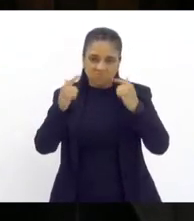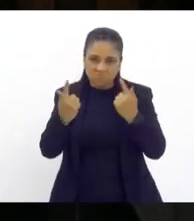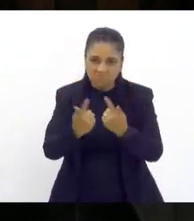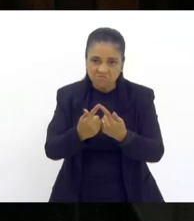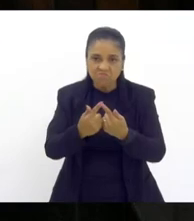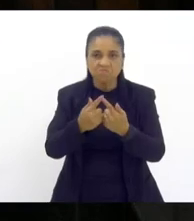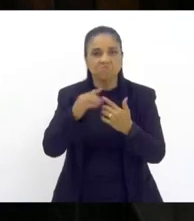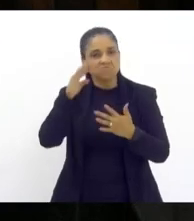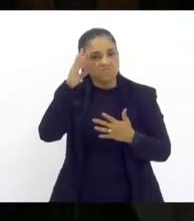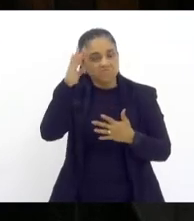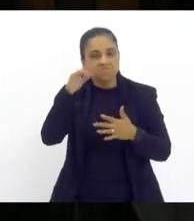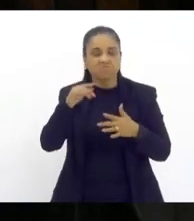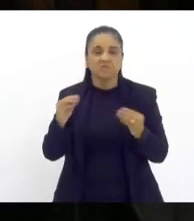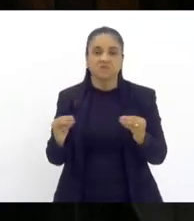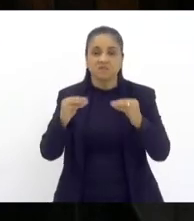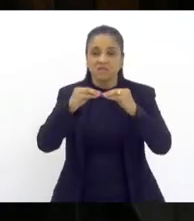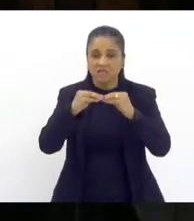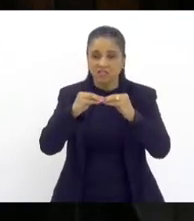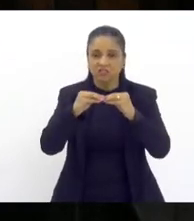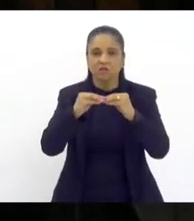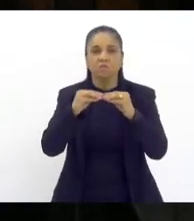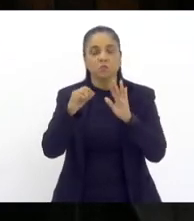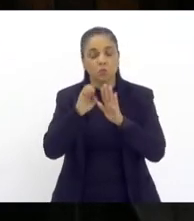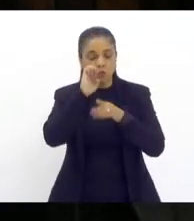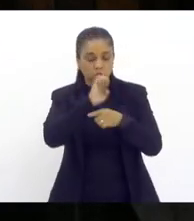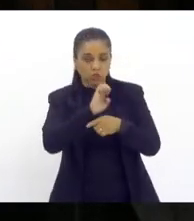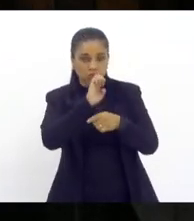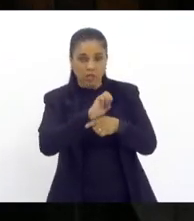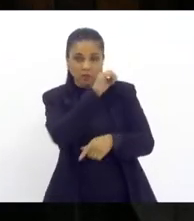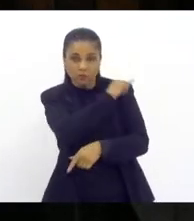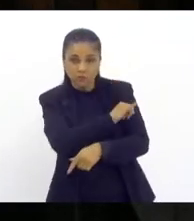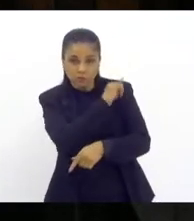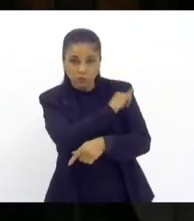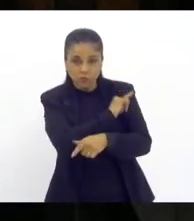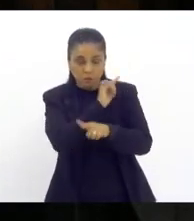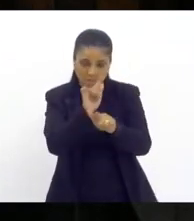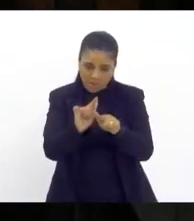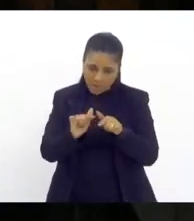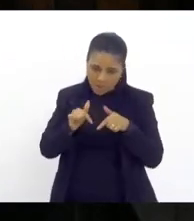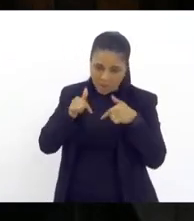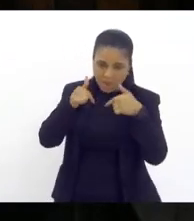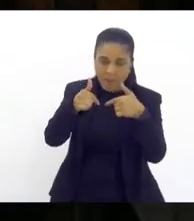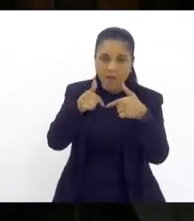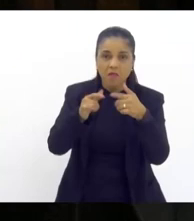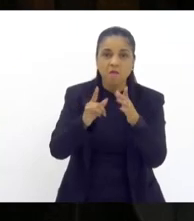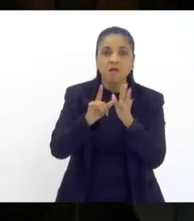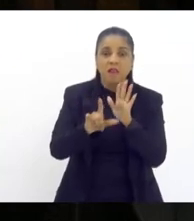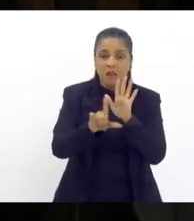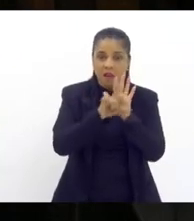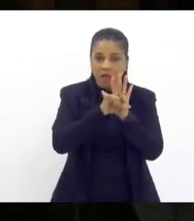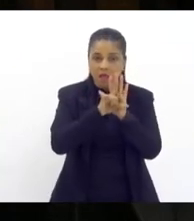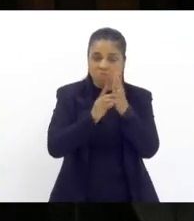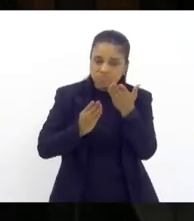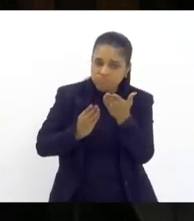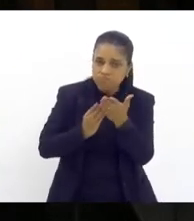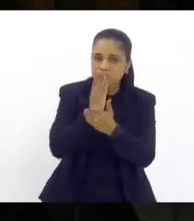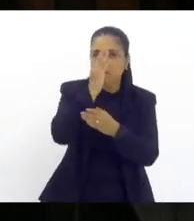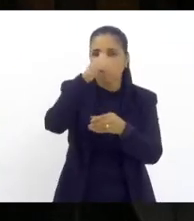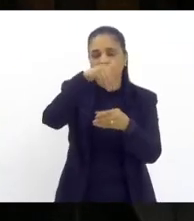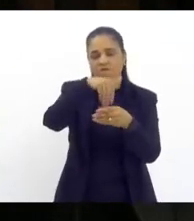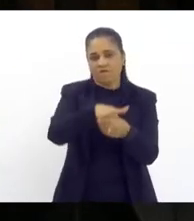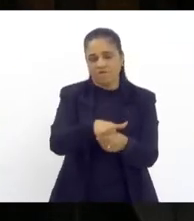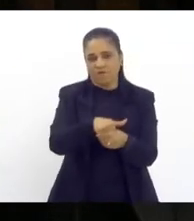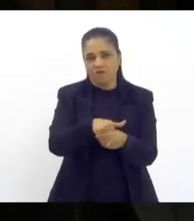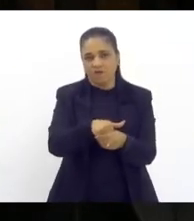Rio de Janeiro saia na frente, na vanguarda, como o estado com o maior número de leis aprovadas em defesa das pessoas, não só